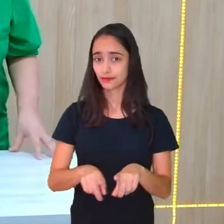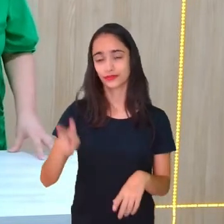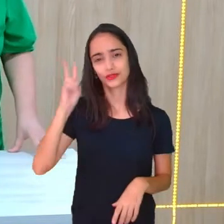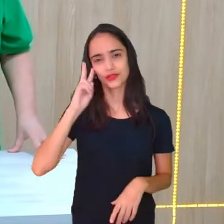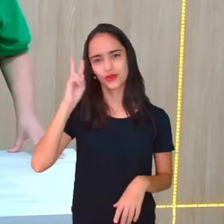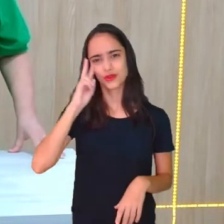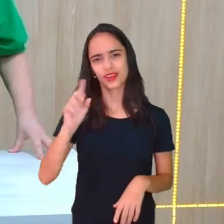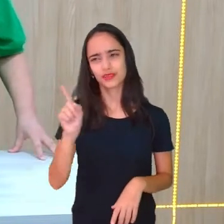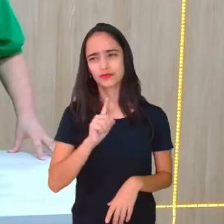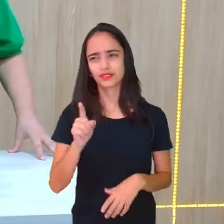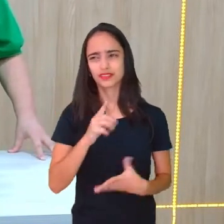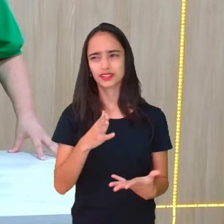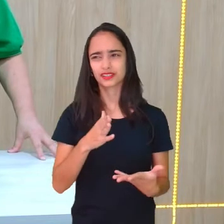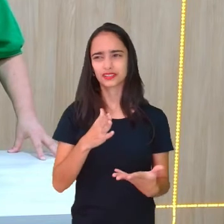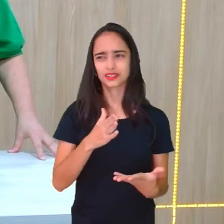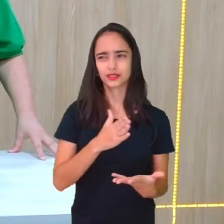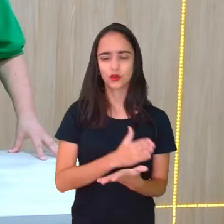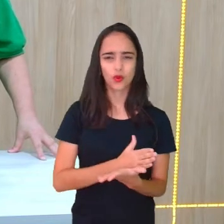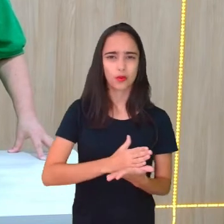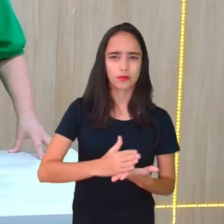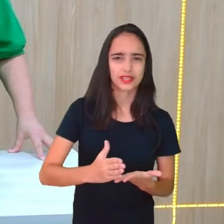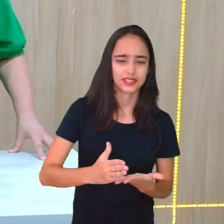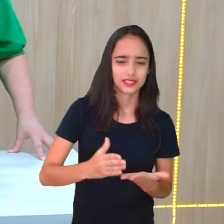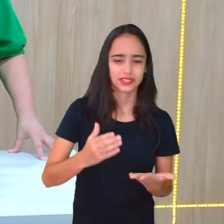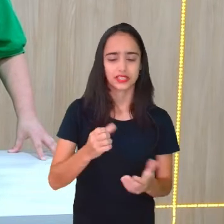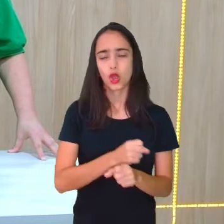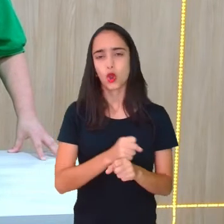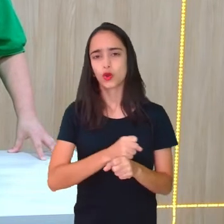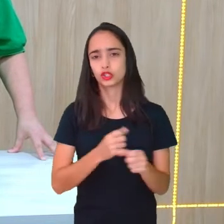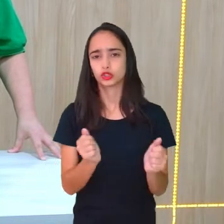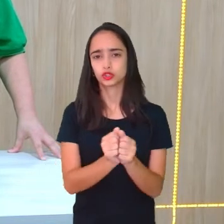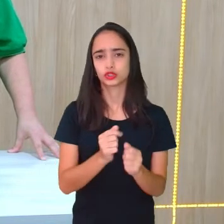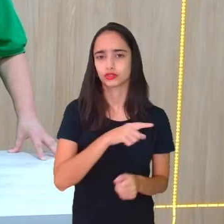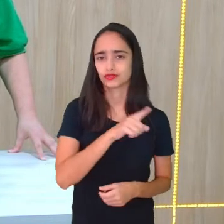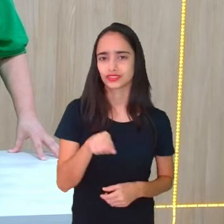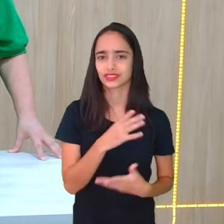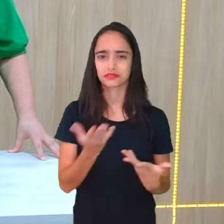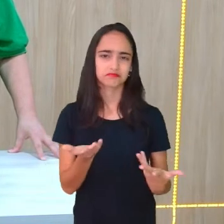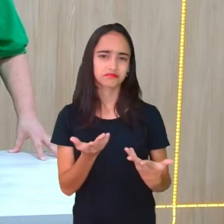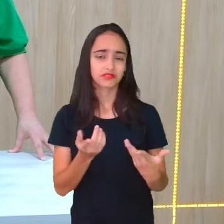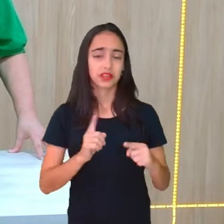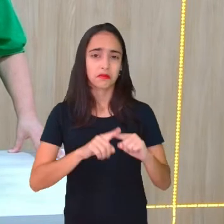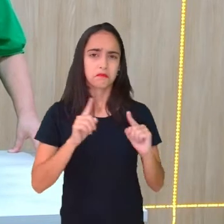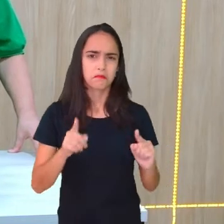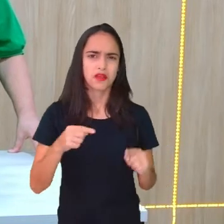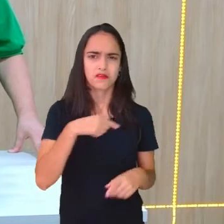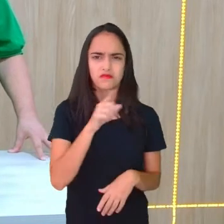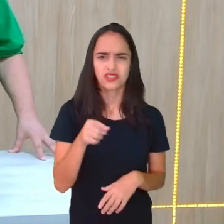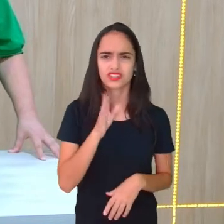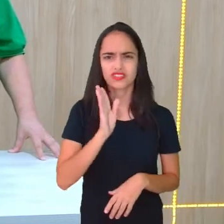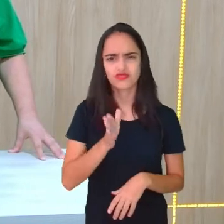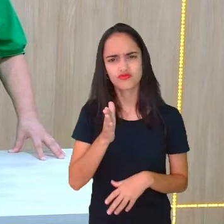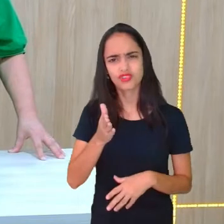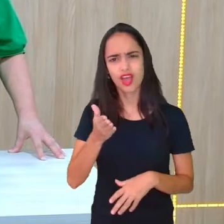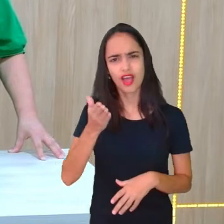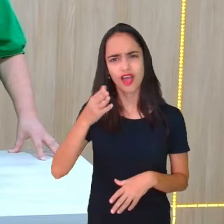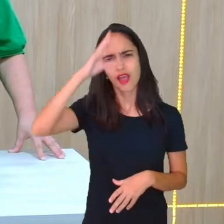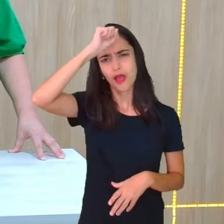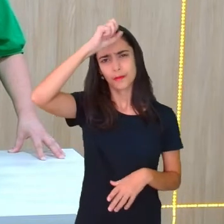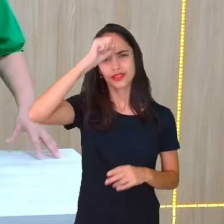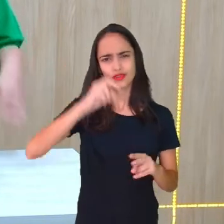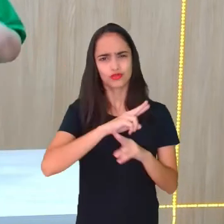estou com vocês desde o início do ano, então eu não lembro se vocês viram potência, que é outra maneira de contar.